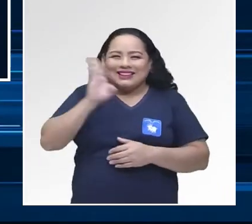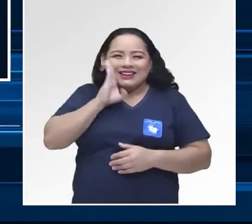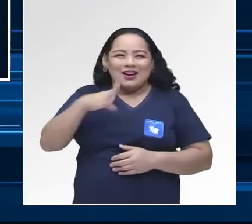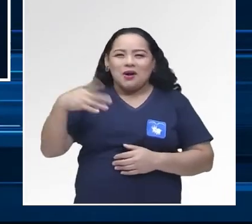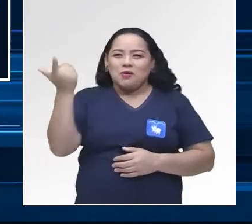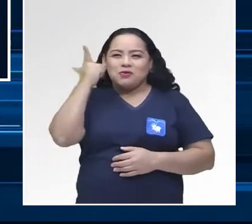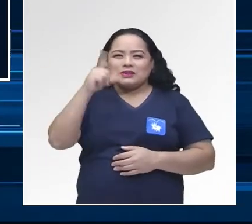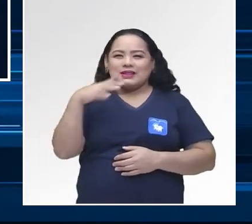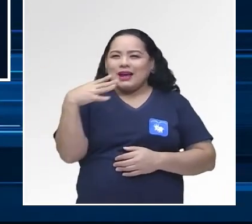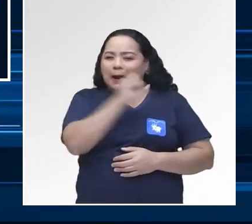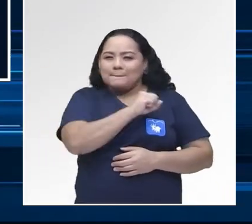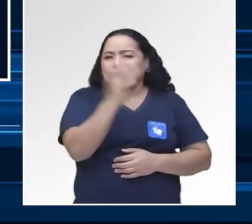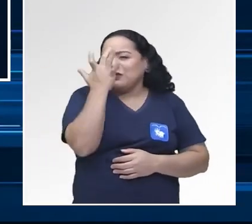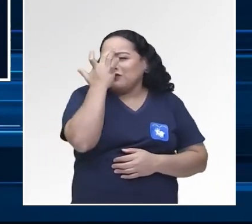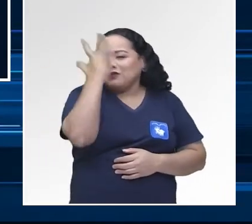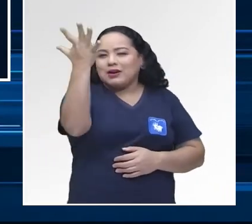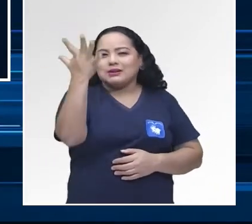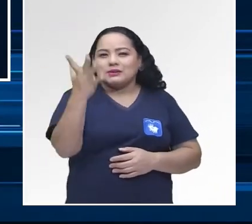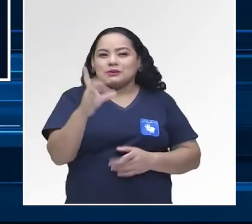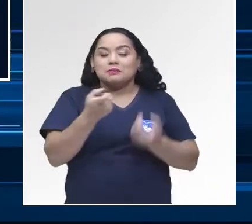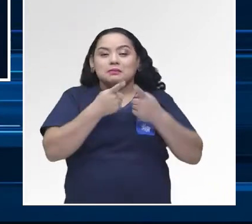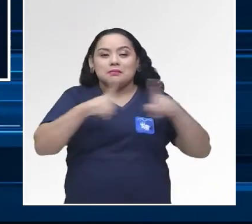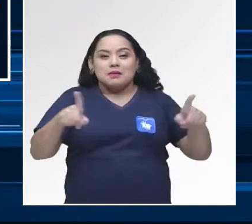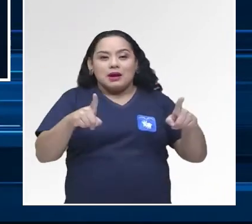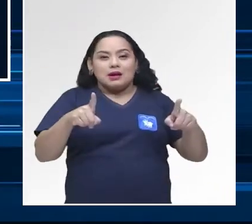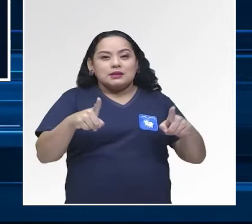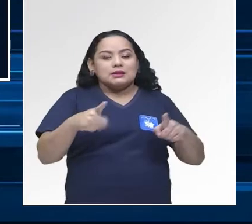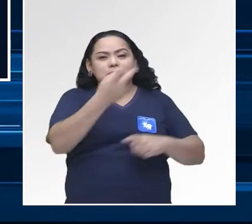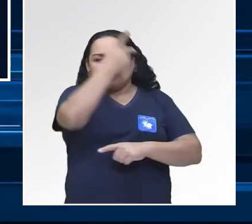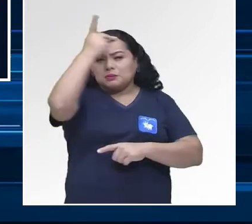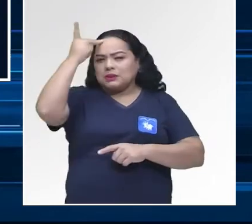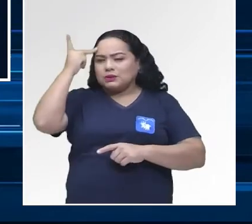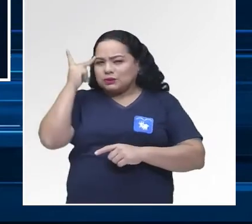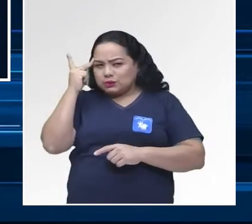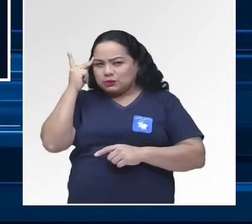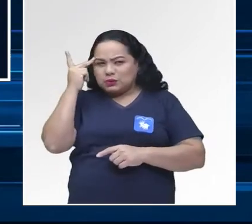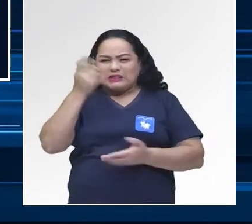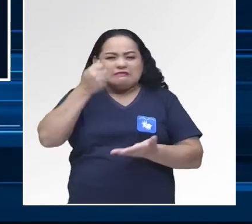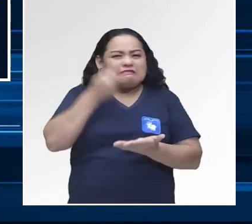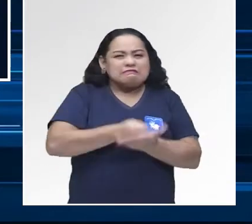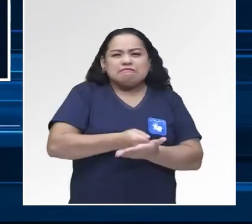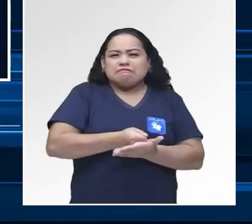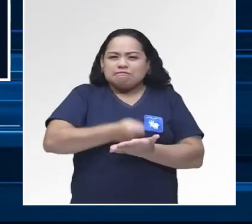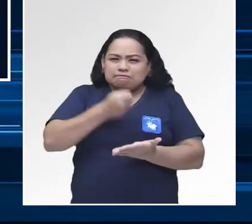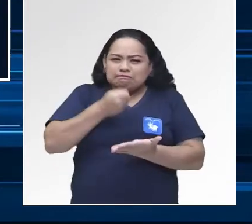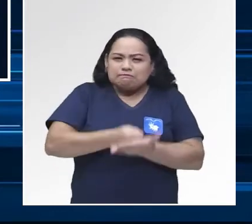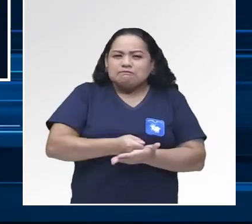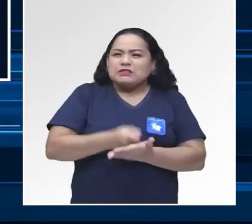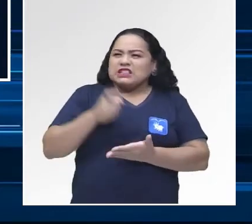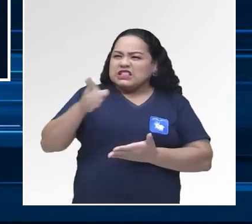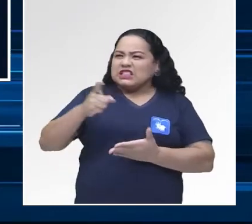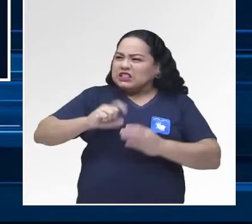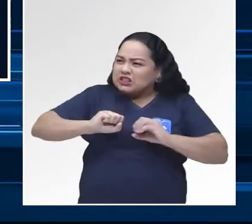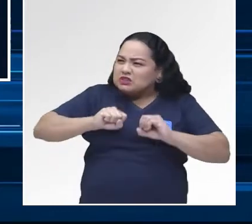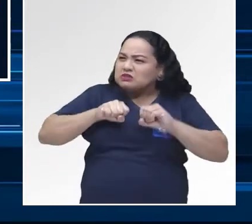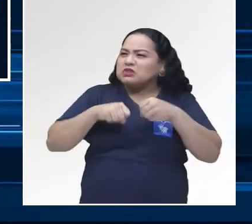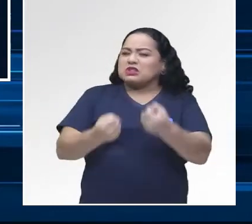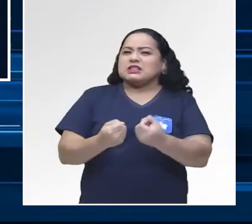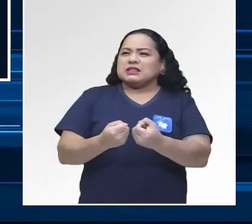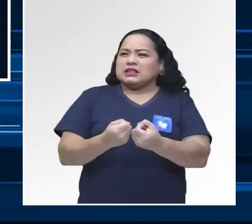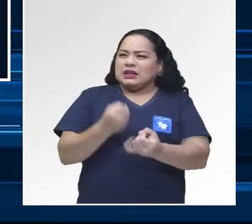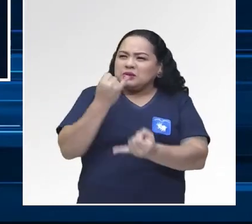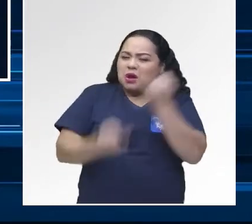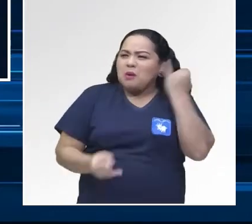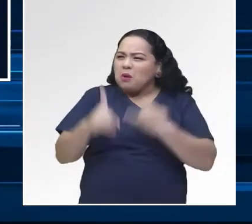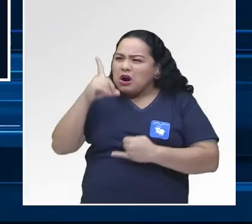foi fácil, né? Agora, quando alguém é mais rigoroso, você diz, não, essa pessoa tem rigor, ele é rigoroso, é mais difícil,